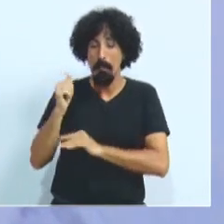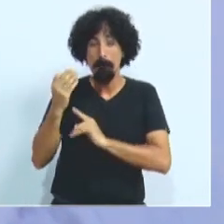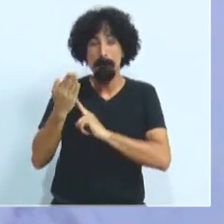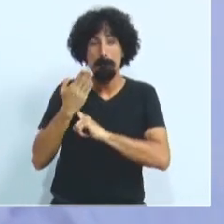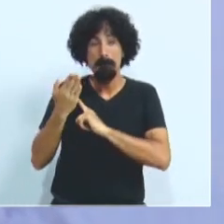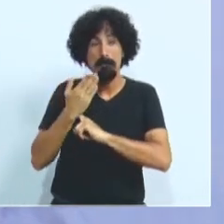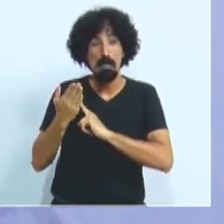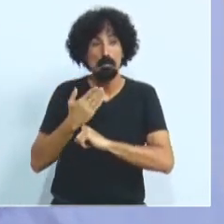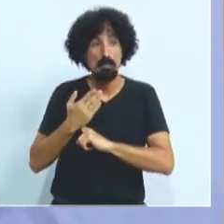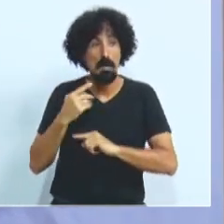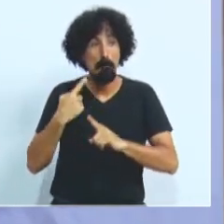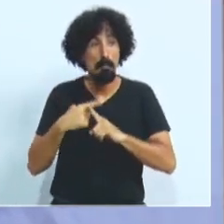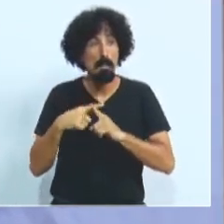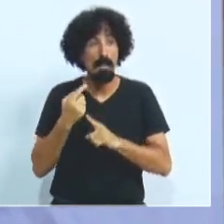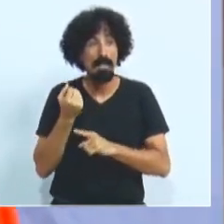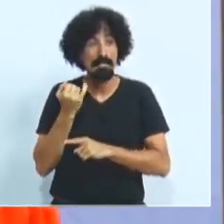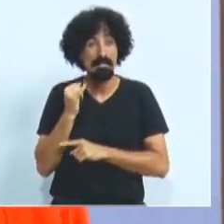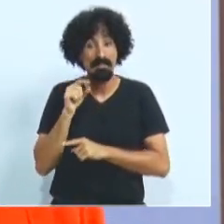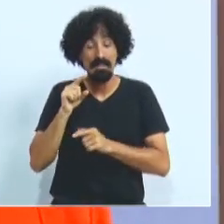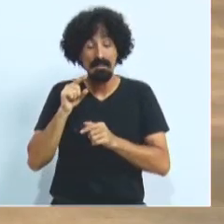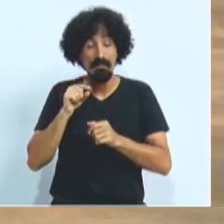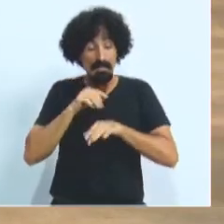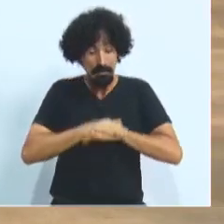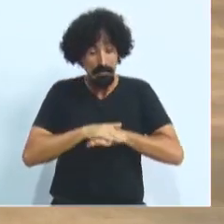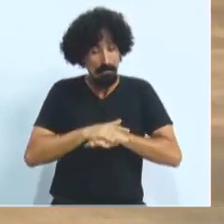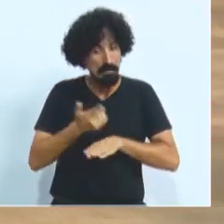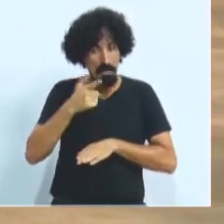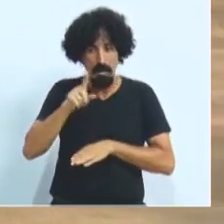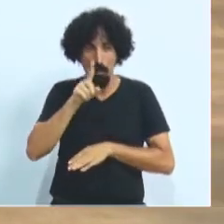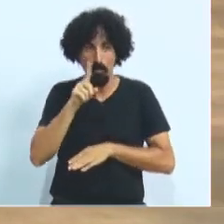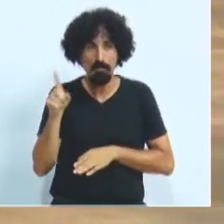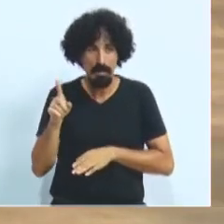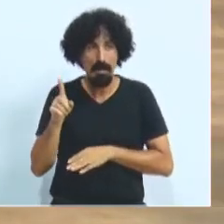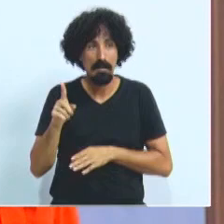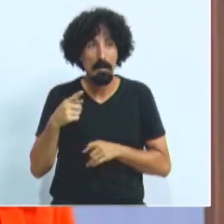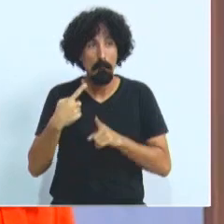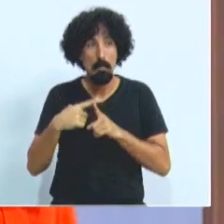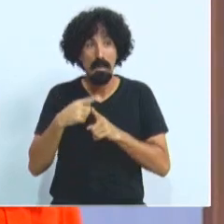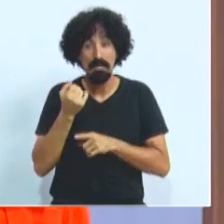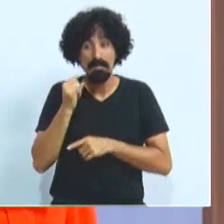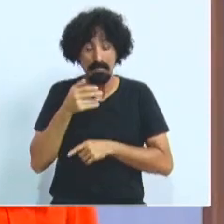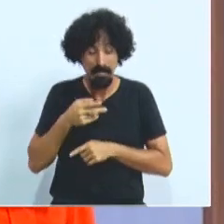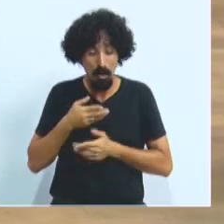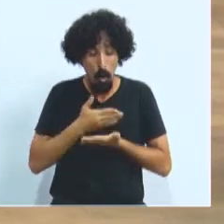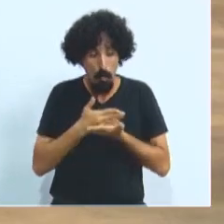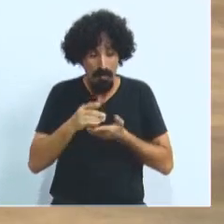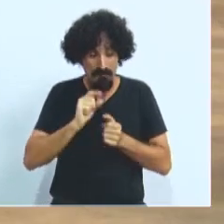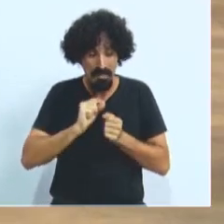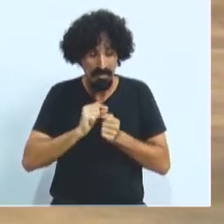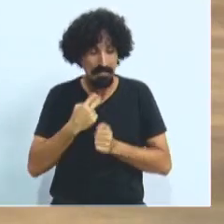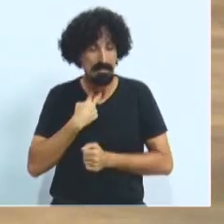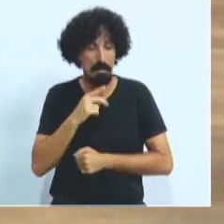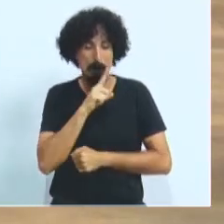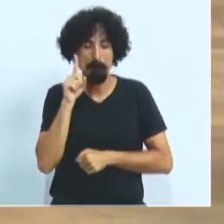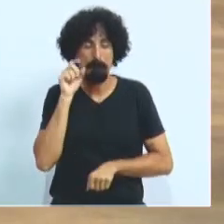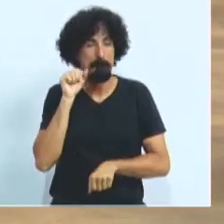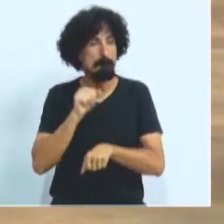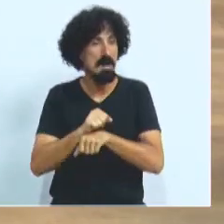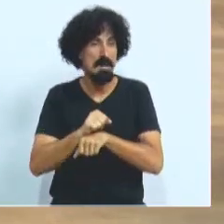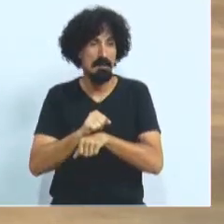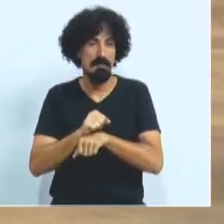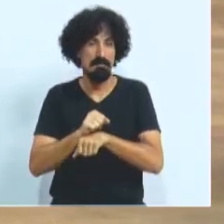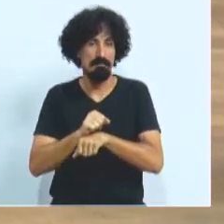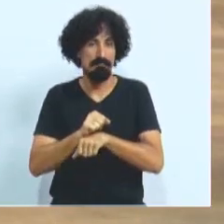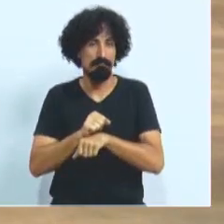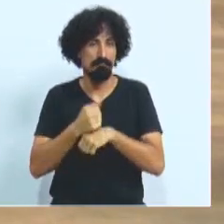você vai chegar um momento que você não vai aguentar e vai ter que parar. Uma vez iniciada, não pode parar. E uma vez iniciada, não pode parar. Ah, interessante, curioso mesmo, né?